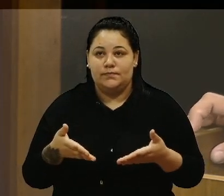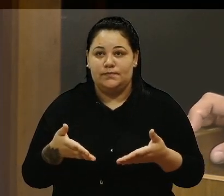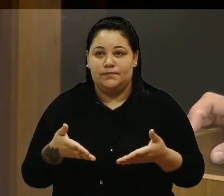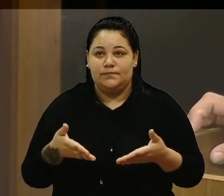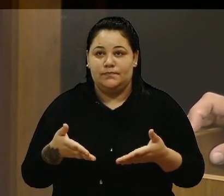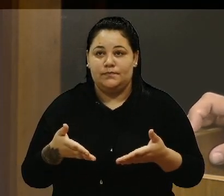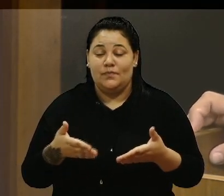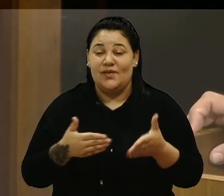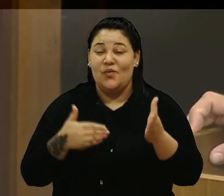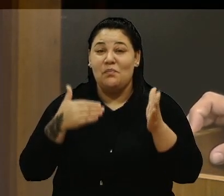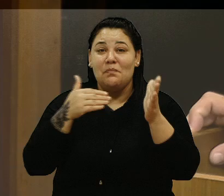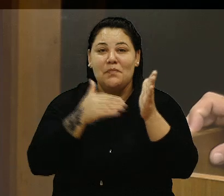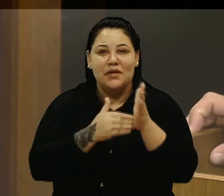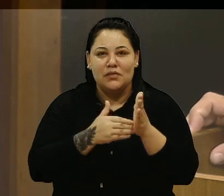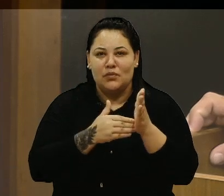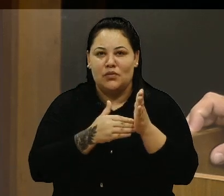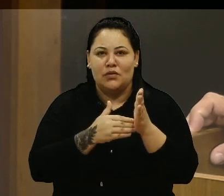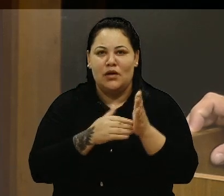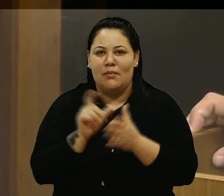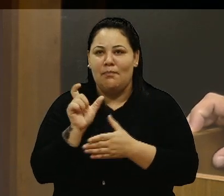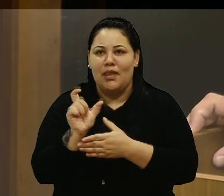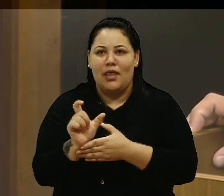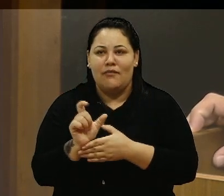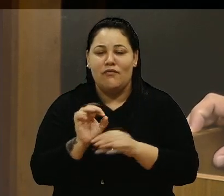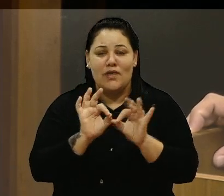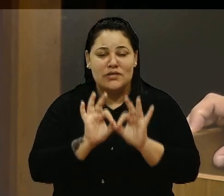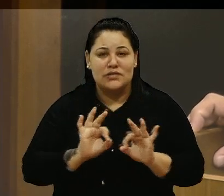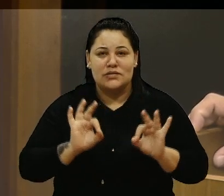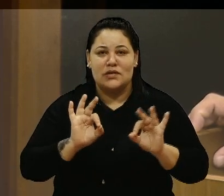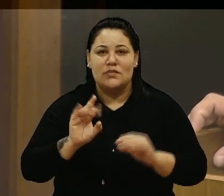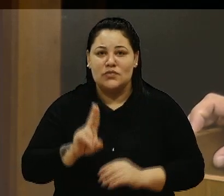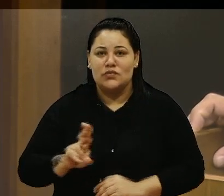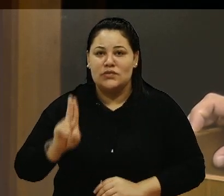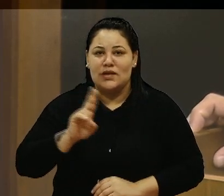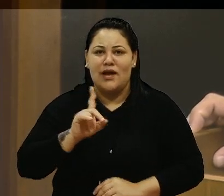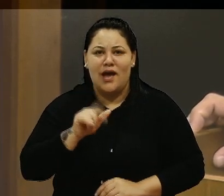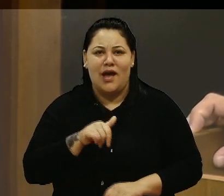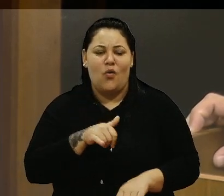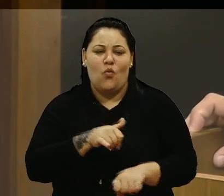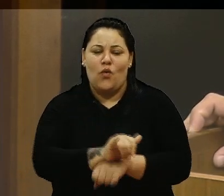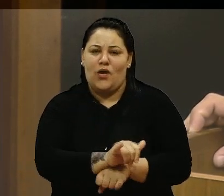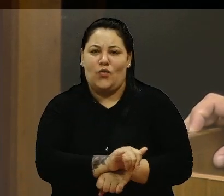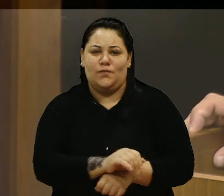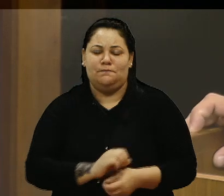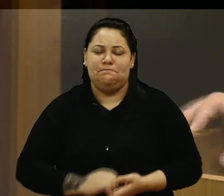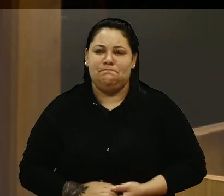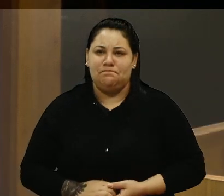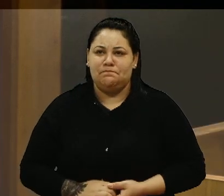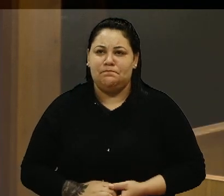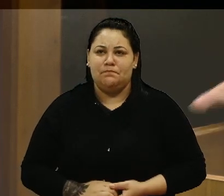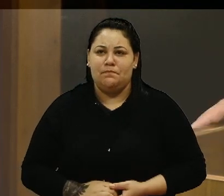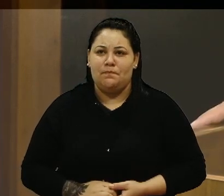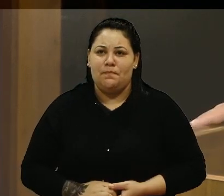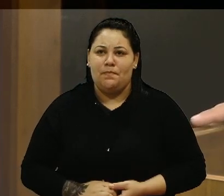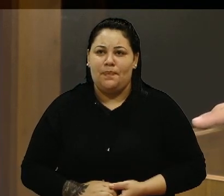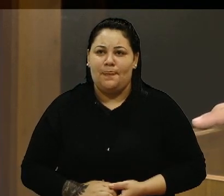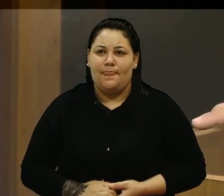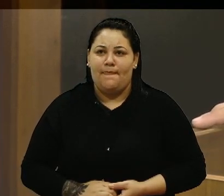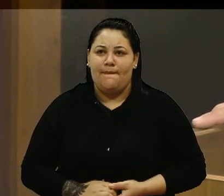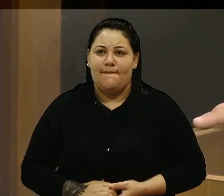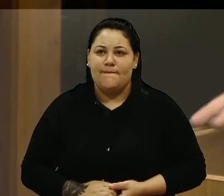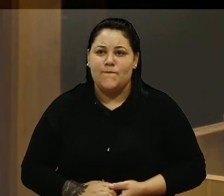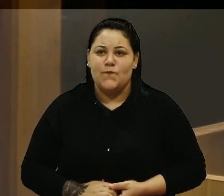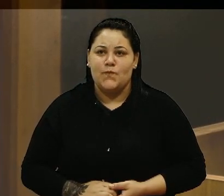o mínimo, a palavra mais branda a ser utilizada é um equívoco. A palavra mais branda para ser